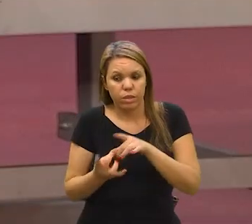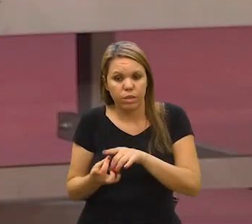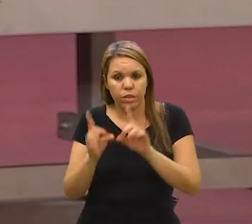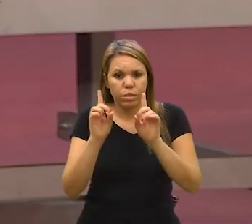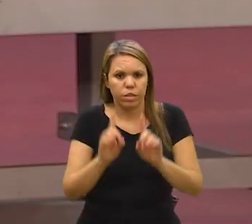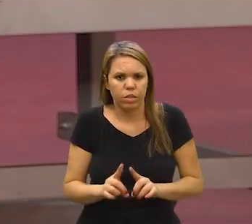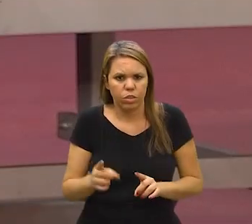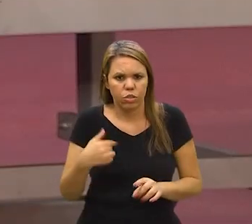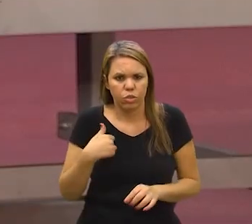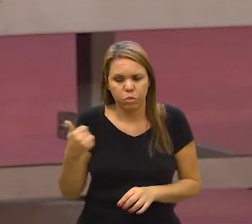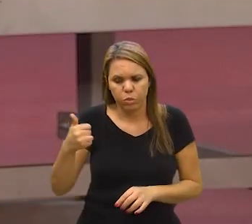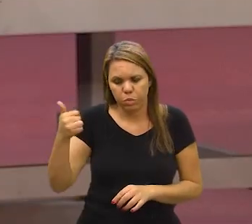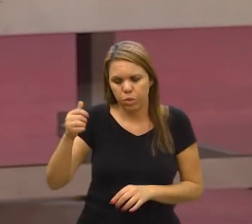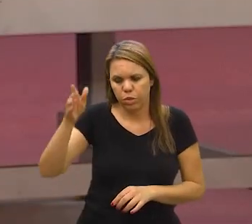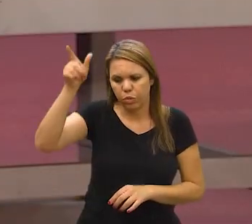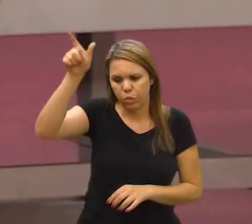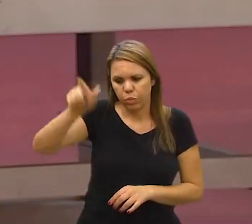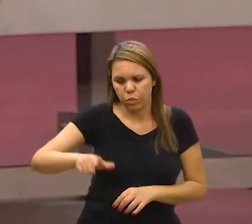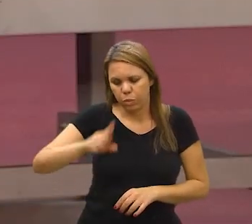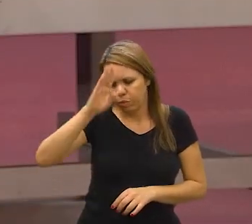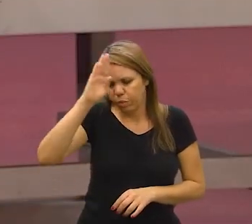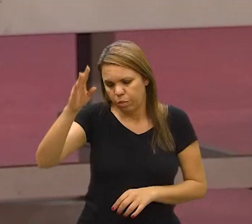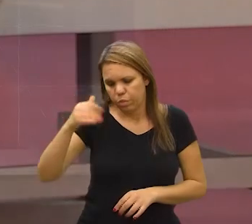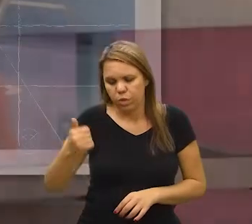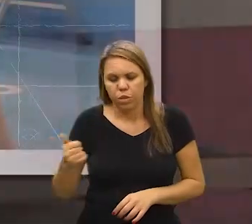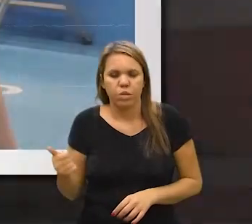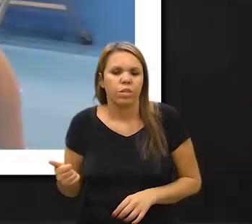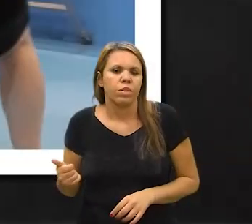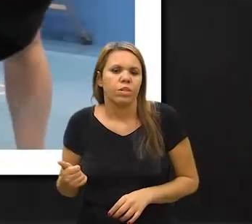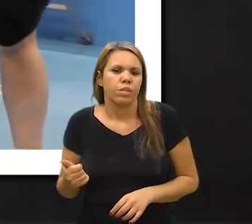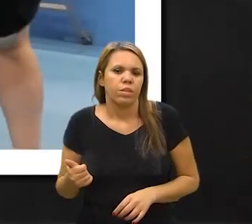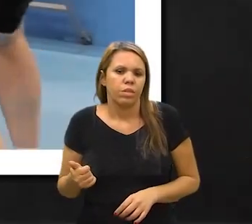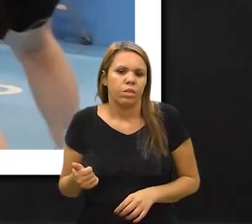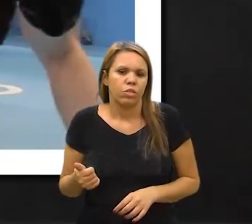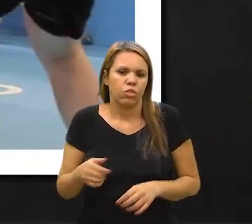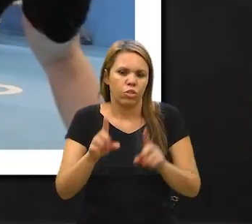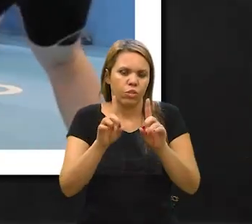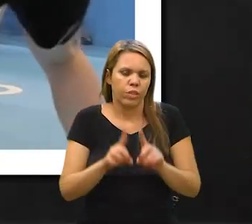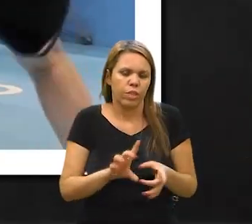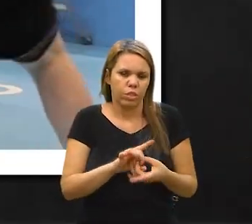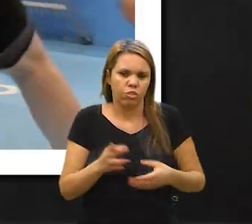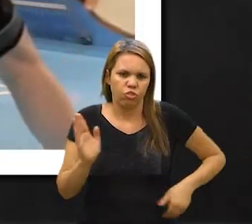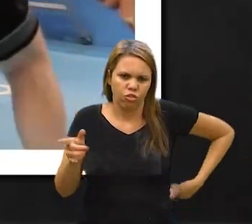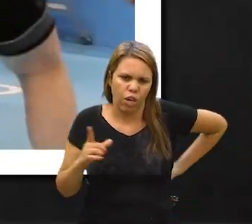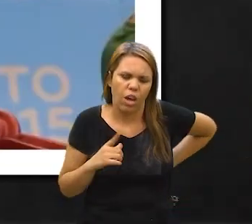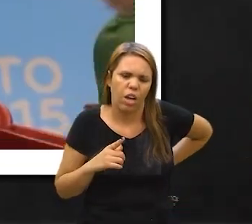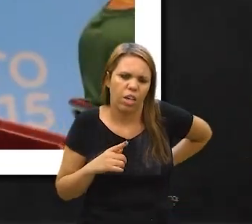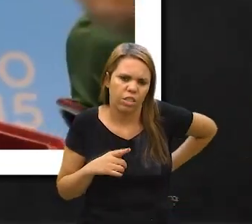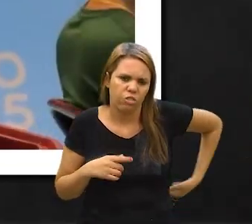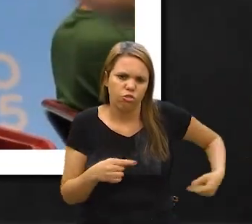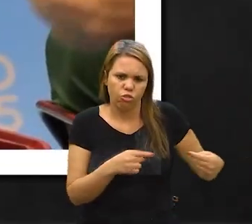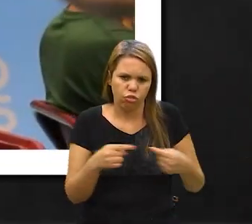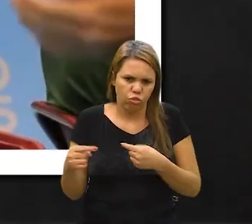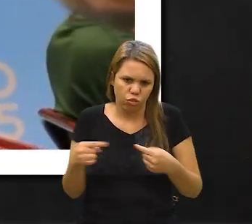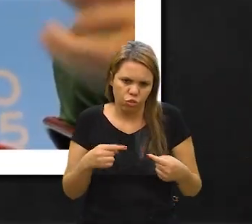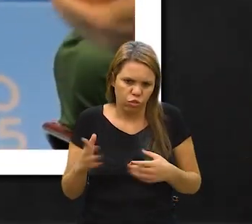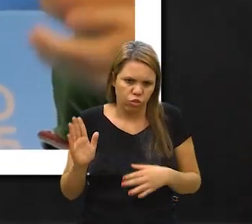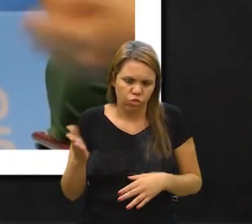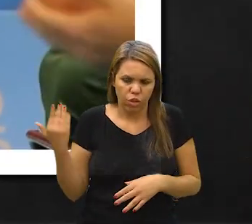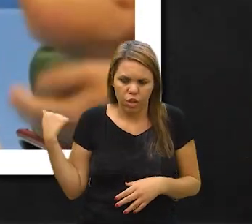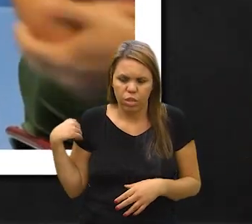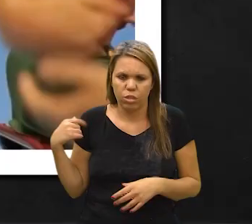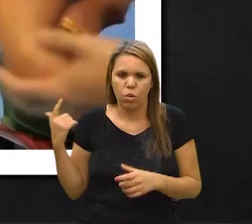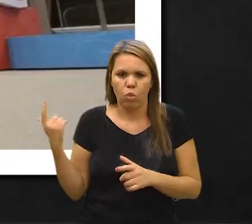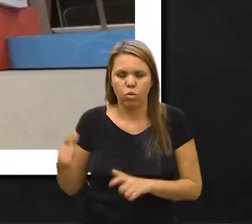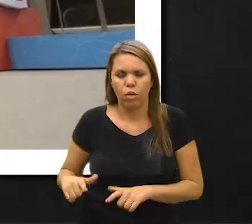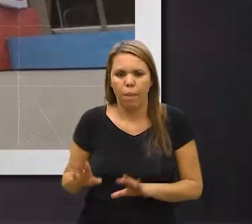eu cheguei como o cabeça 1 da competição. Era o meu primeiro Jogos Pan-Americanos. Eu já tinha disputado o Campeonato Pan-Americano,